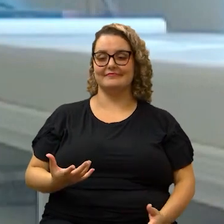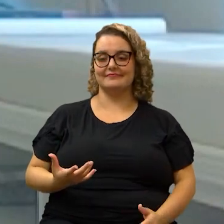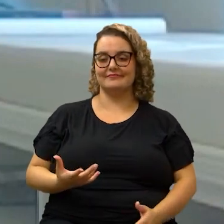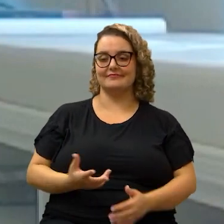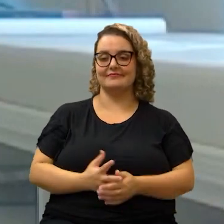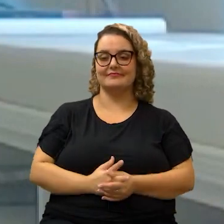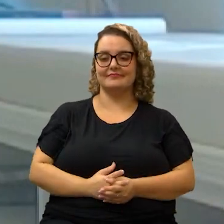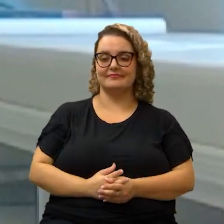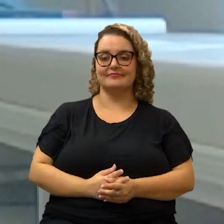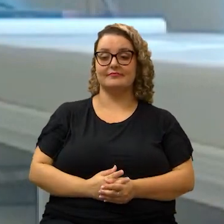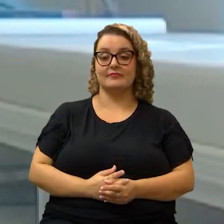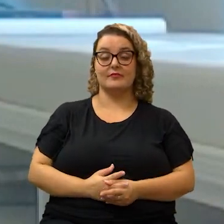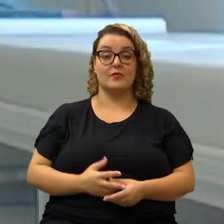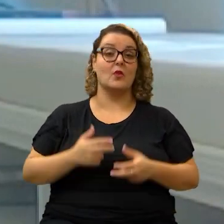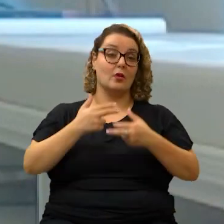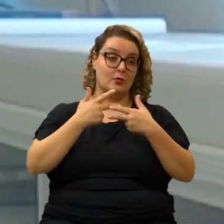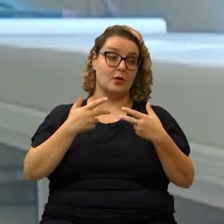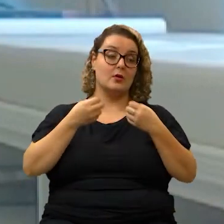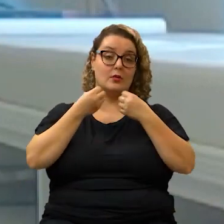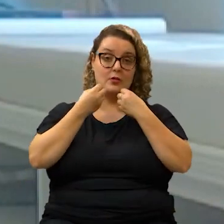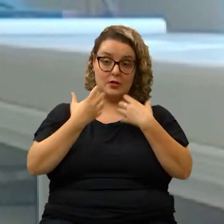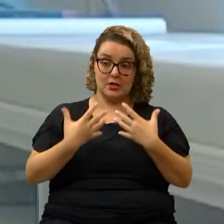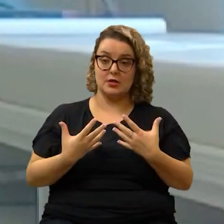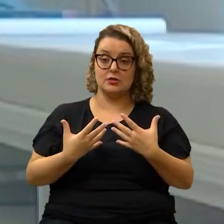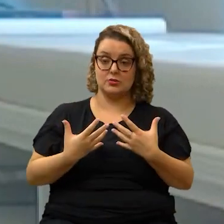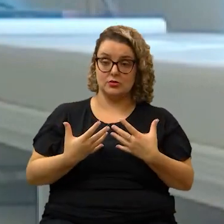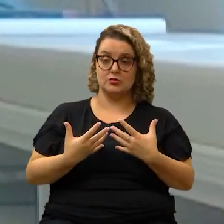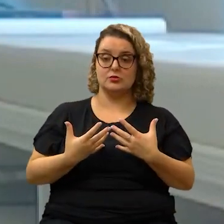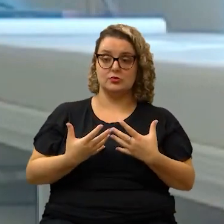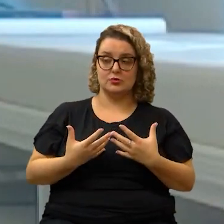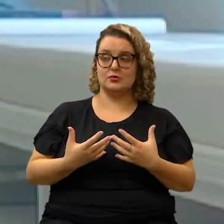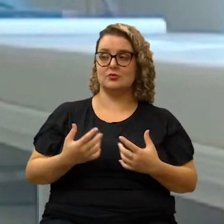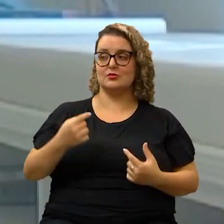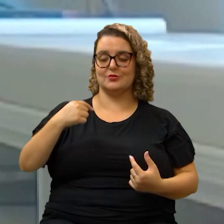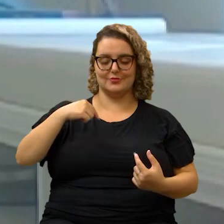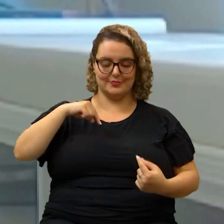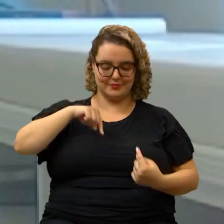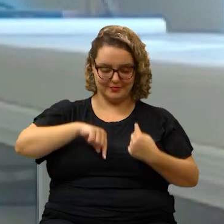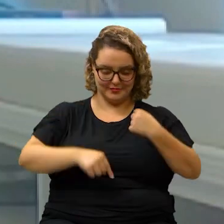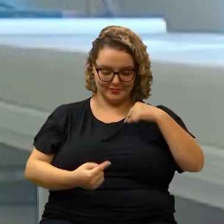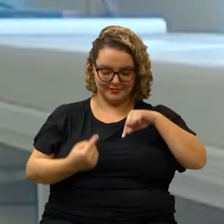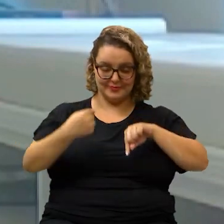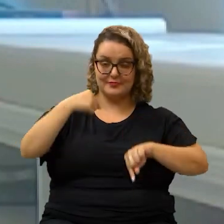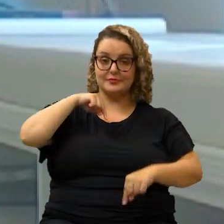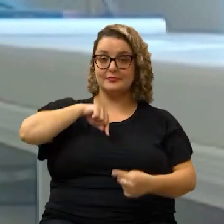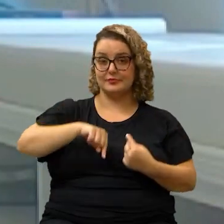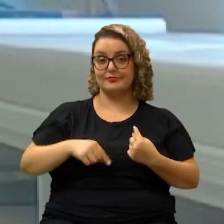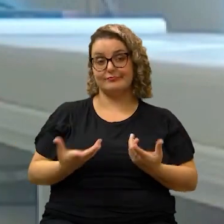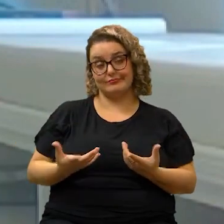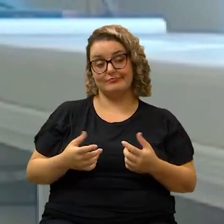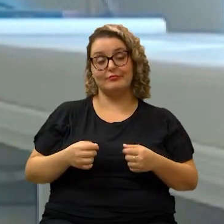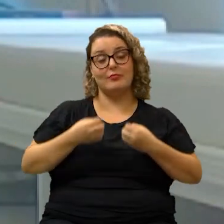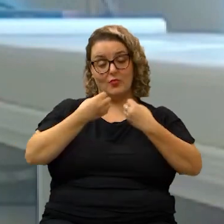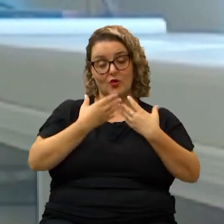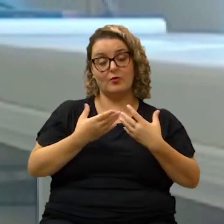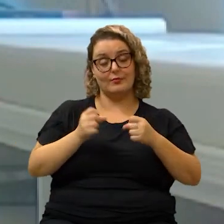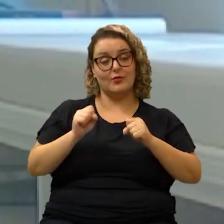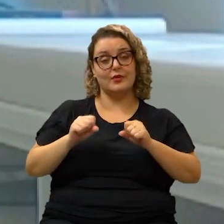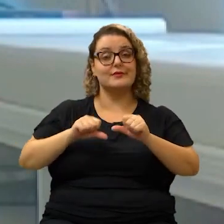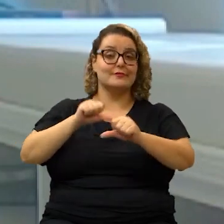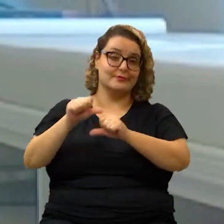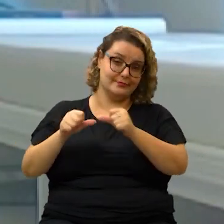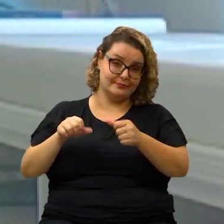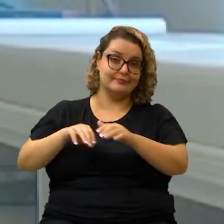você pode tirar, né? Com os teus hábitos. Então, é cuidar da criança sempre, até o adolescente,